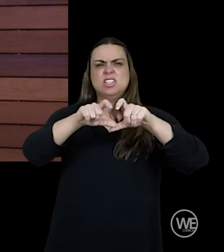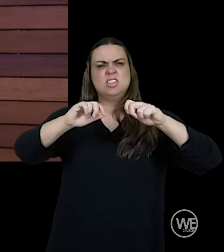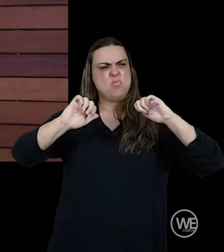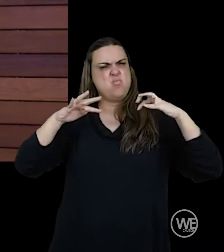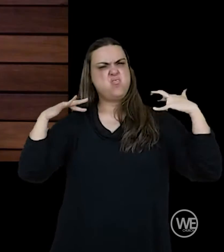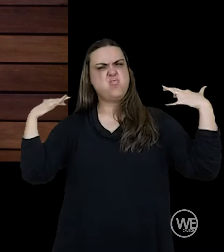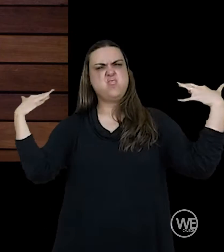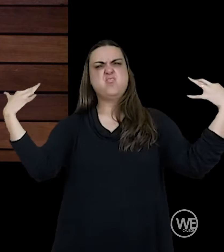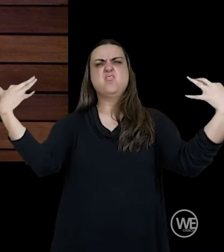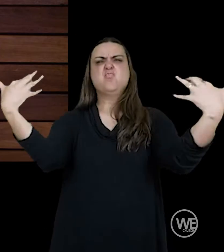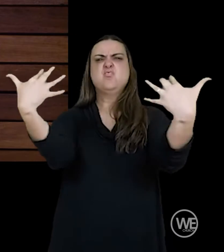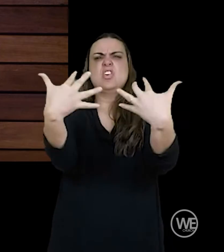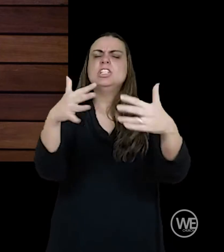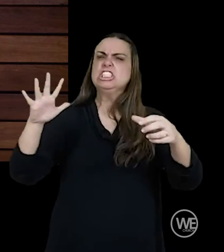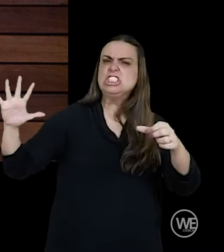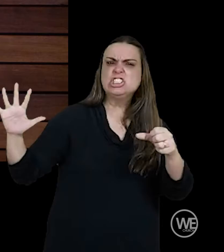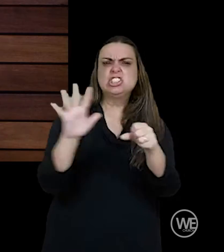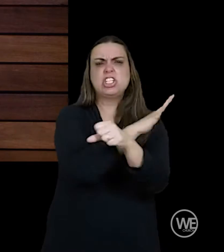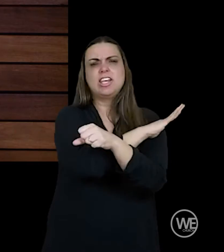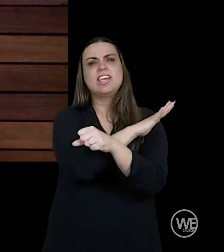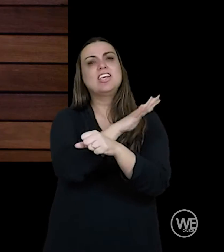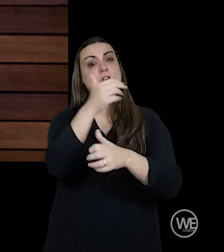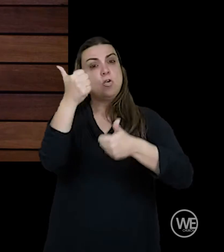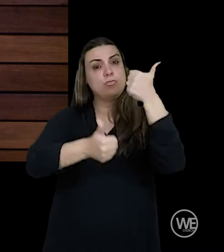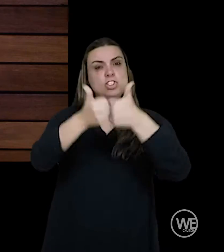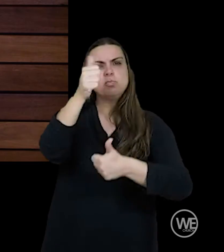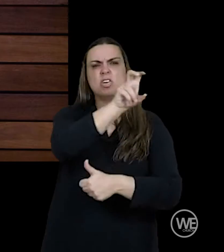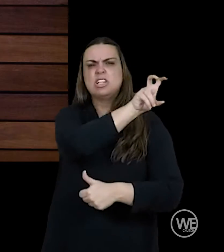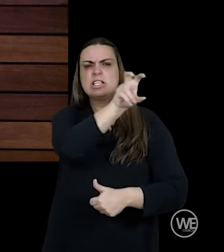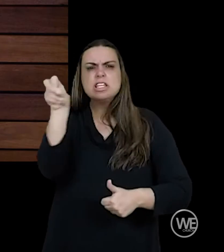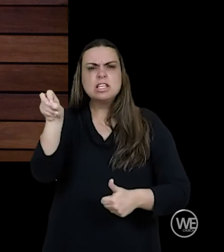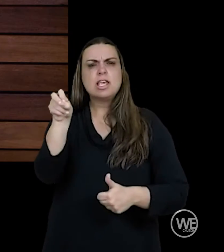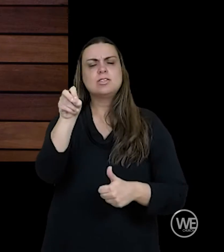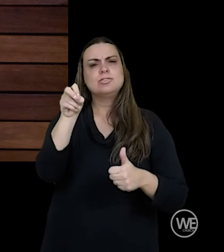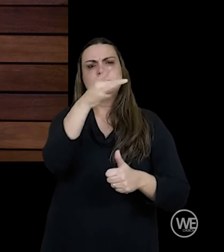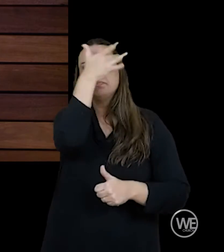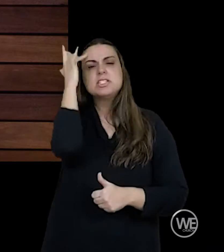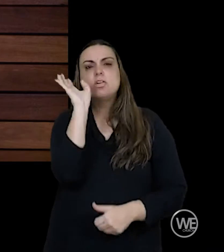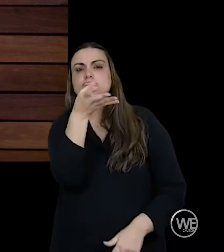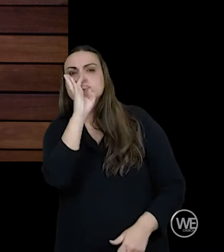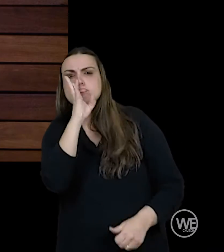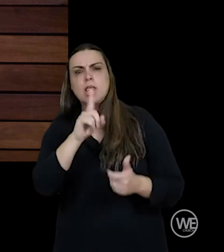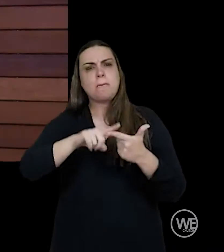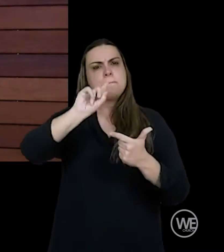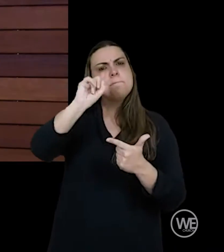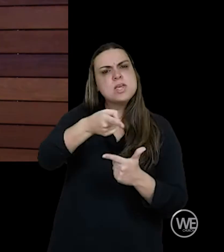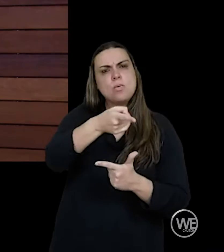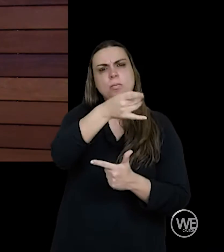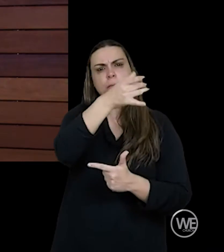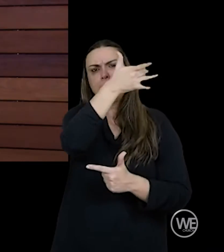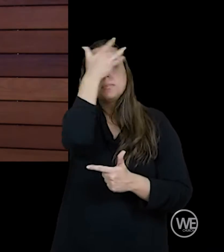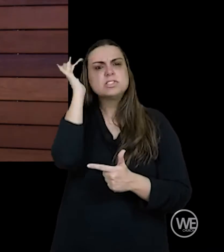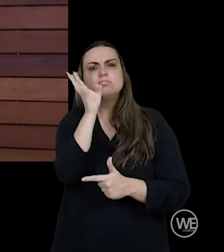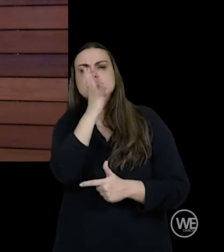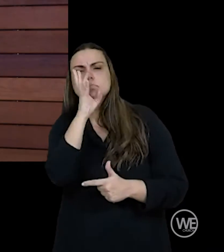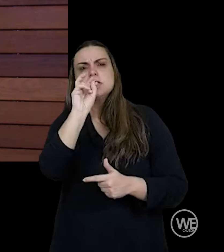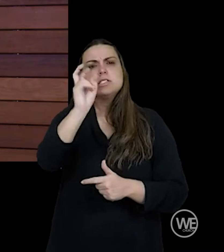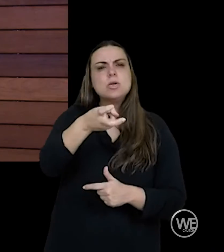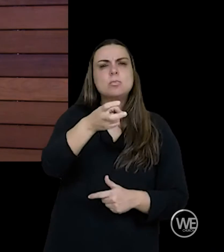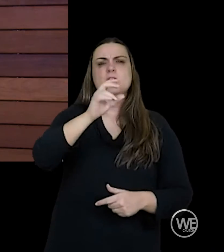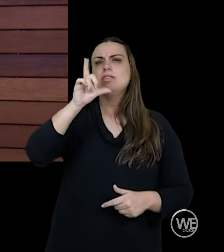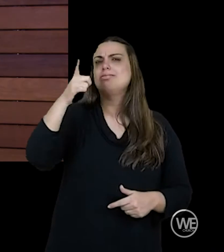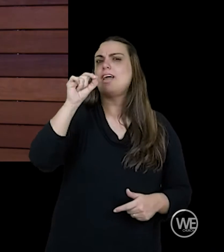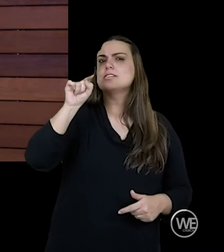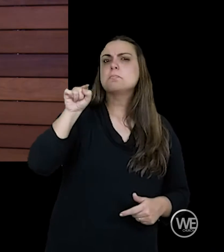cheios, né? Joguei com 500 pessoas assistindo, joguei com 1.000, joguei com 5.000,